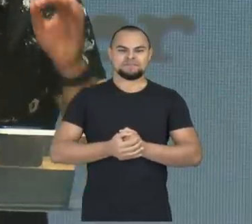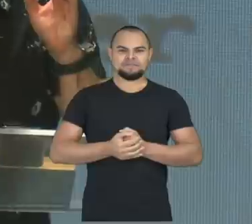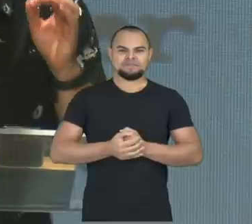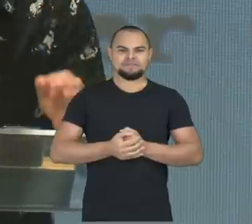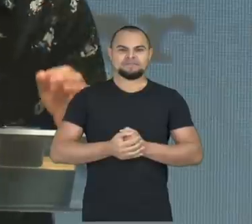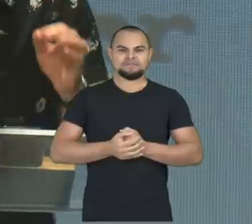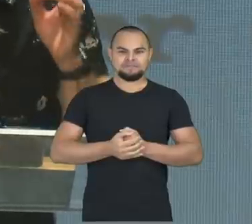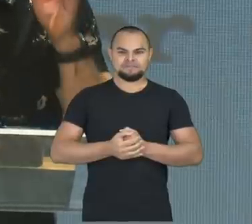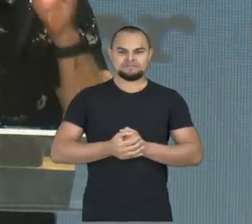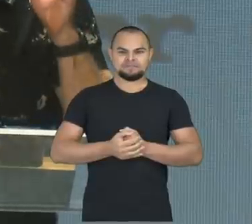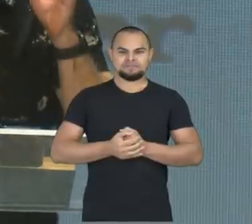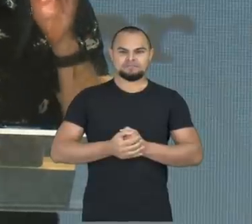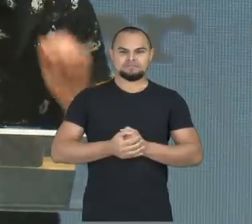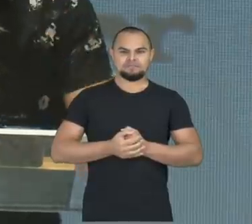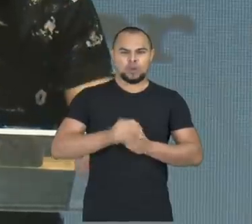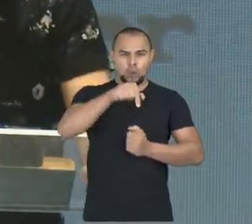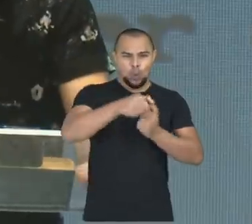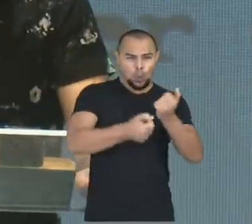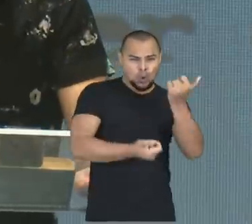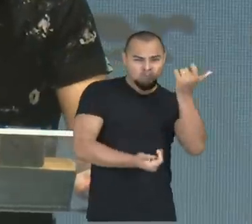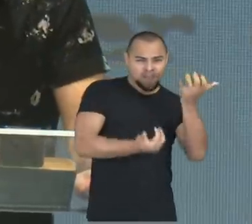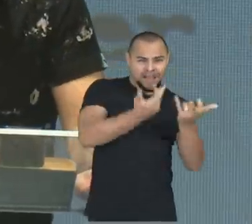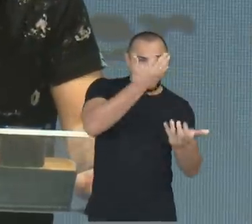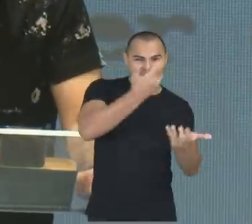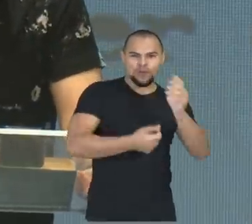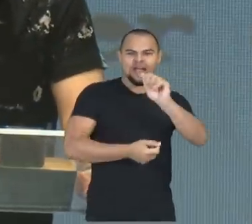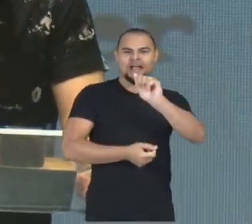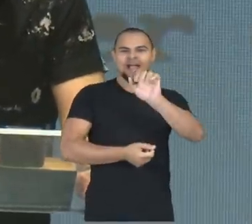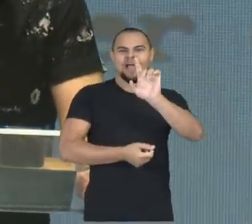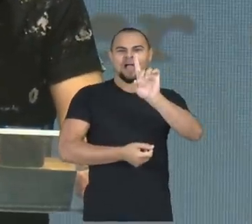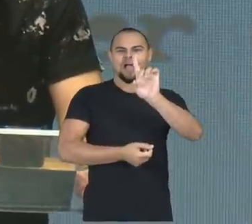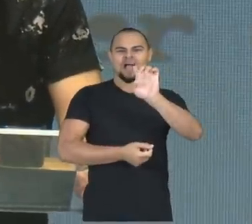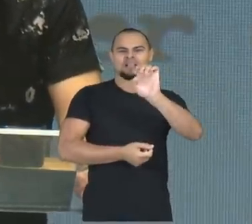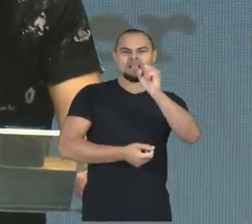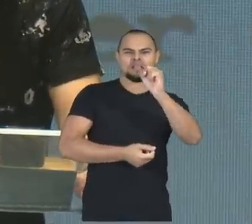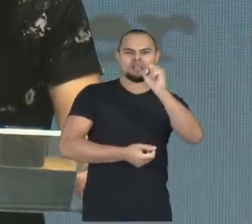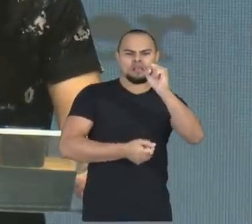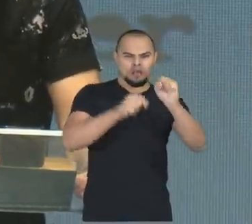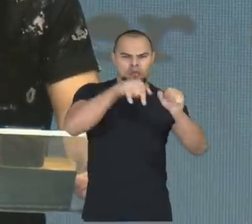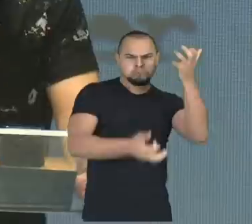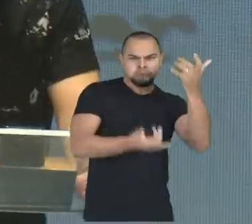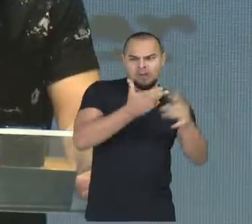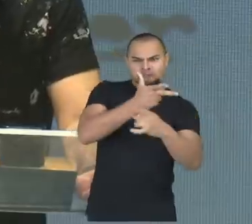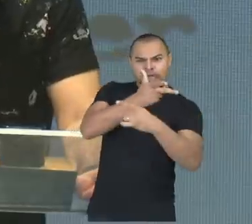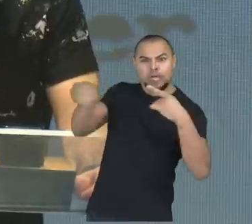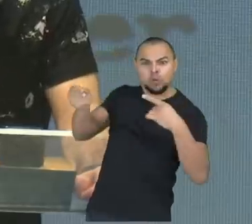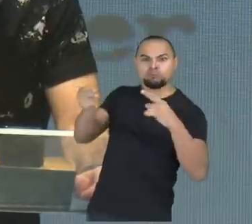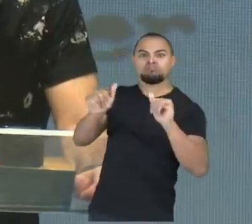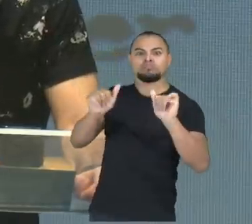E as portas do Hades, ou do inferno, não poderão vencê-la.